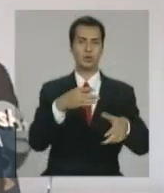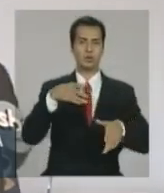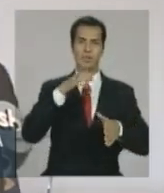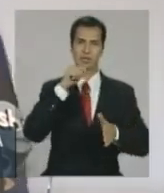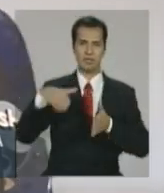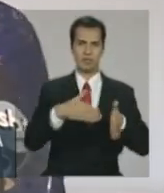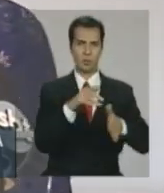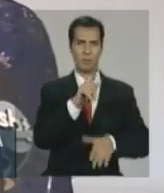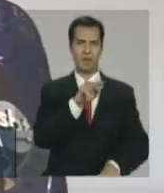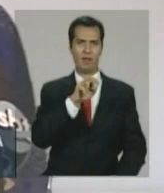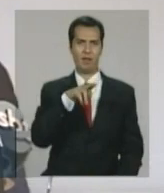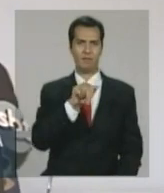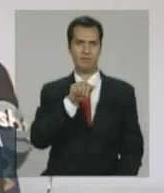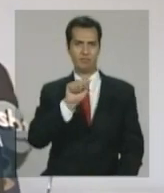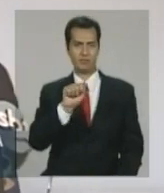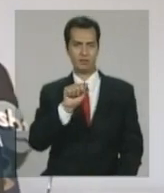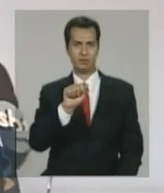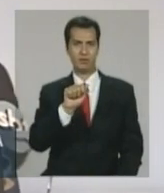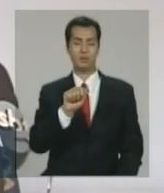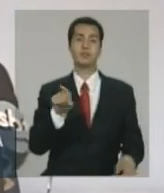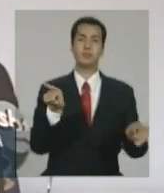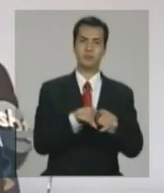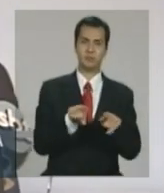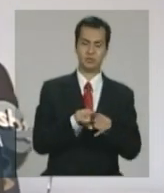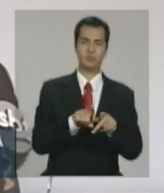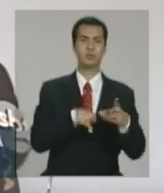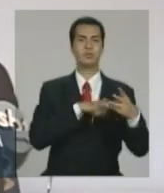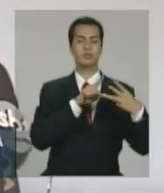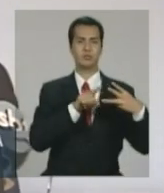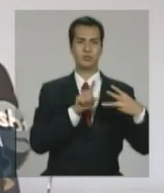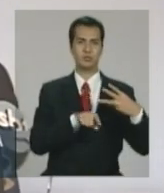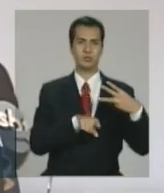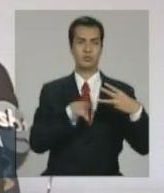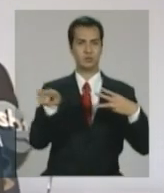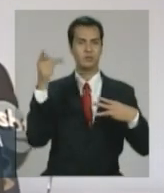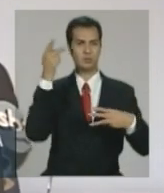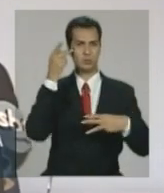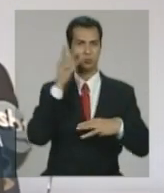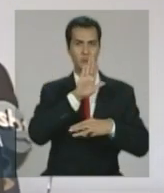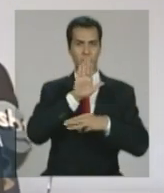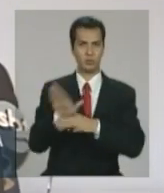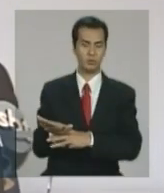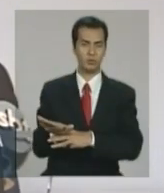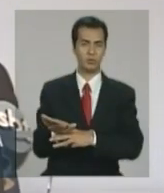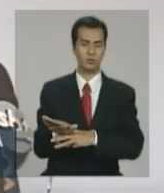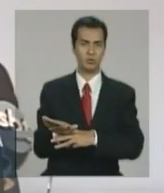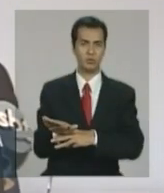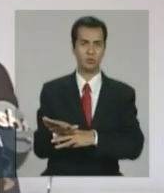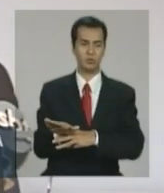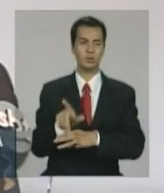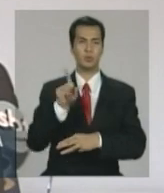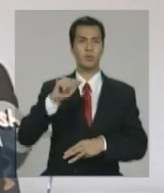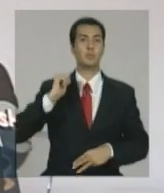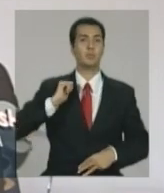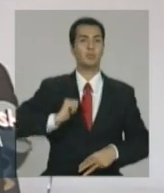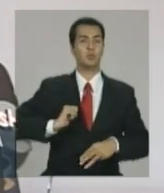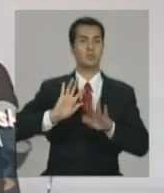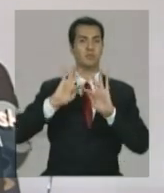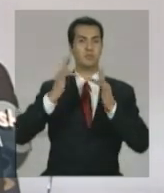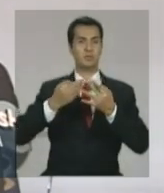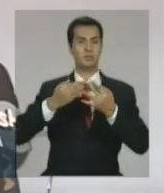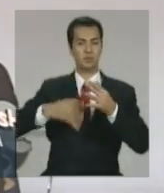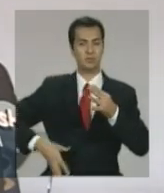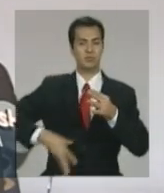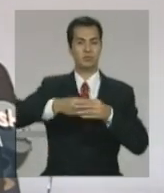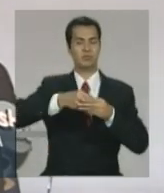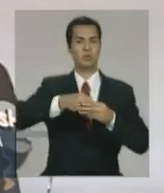Paraná-Tietê-Paraná, fizemos a complementação do Bolsa Família, quase 800 milhões,